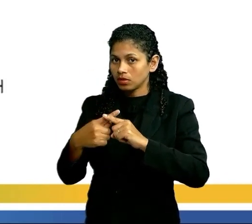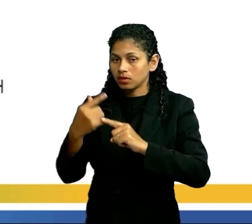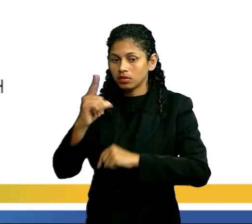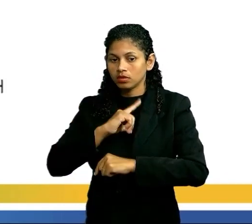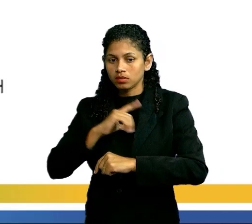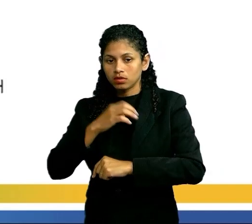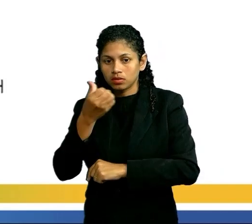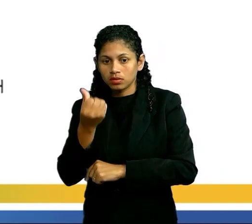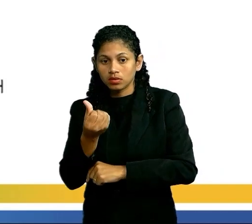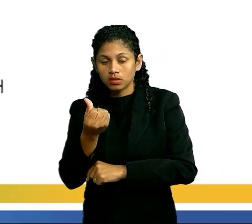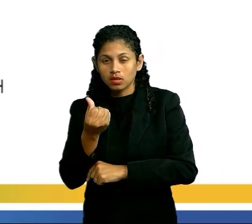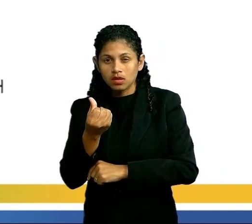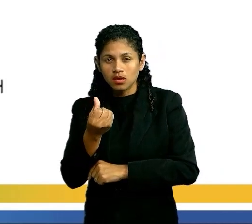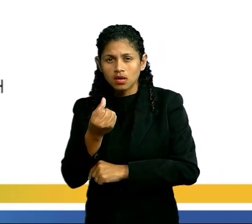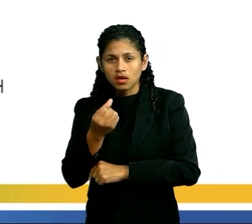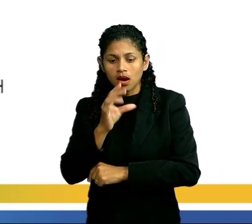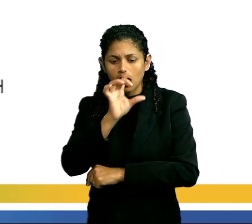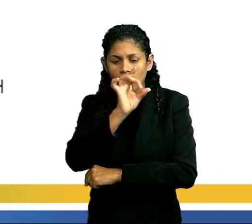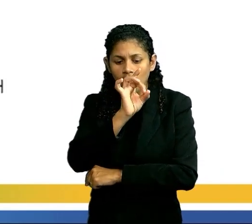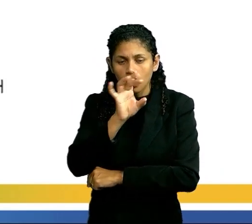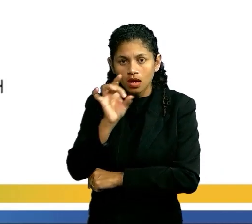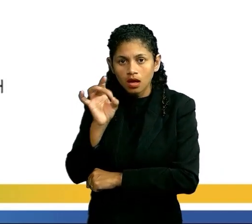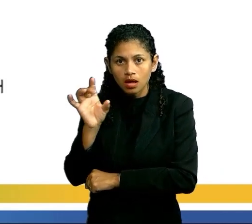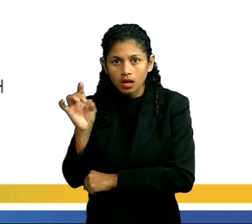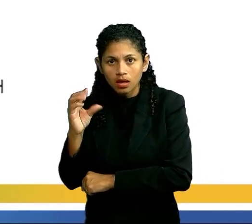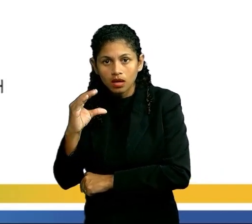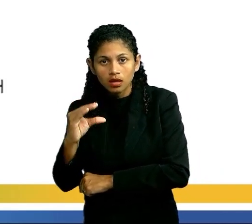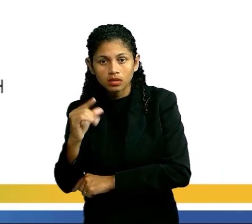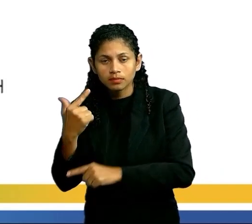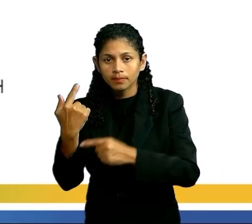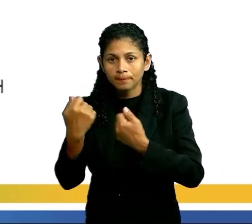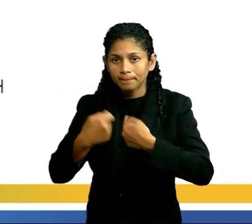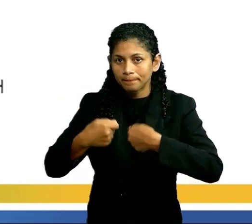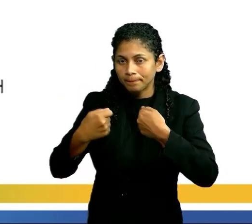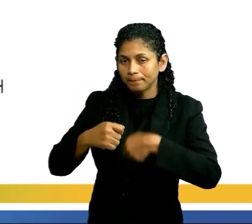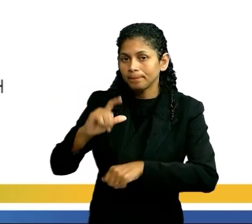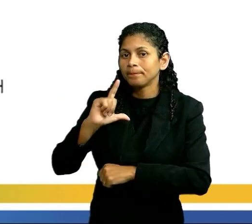que ter quantas ligações? 4